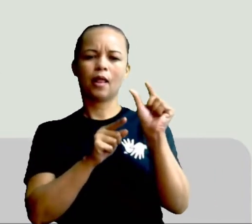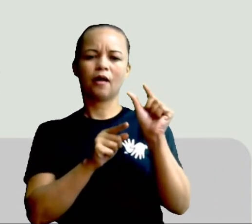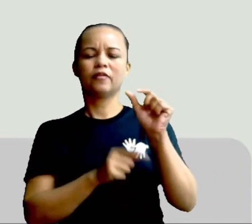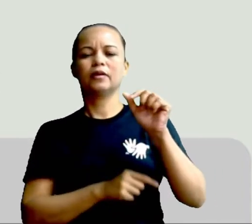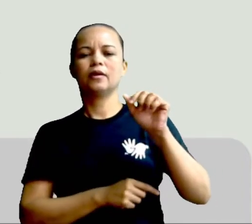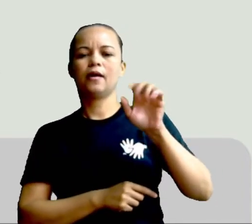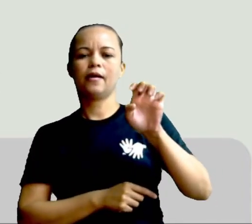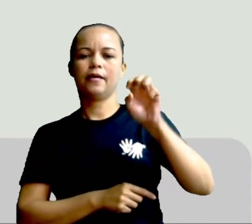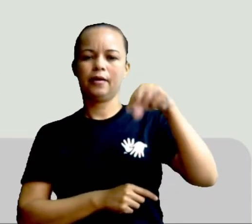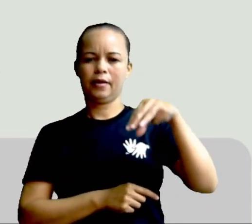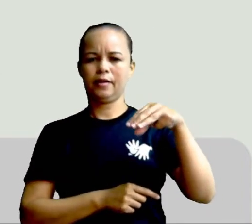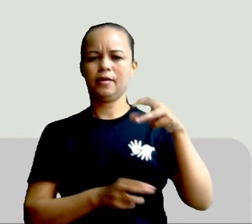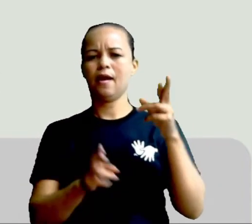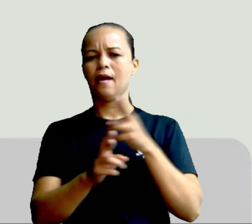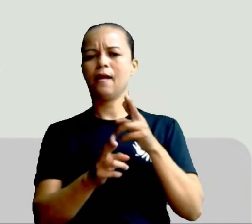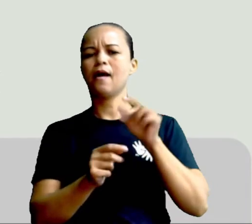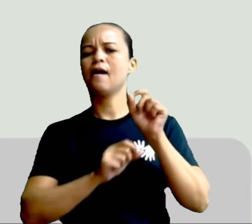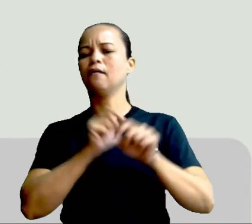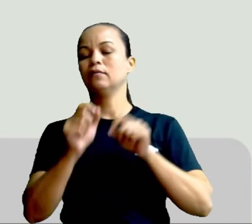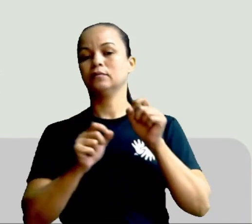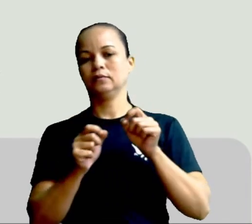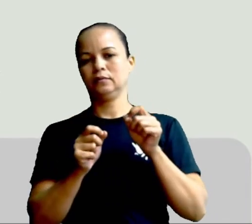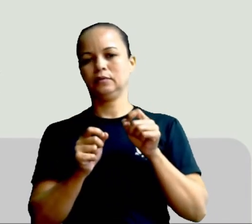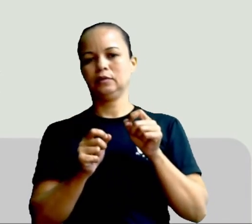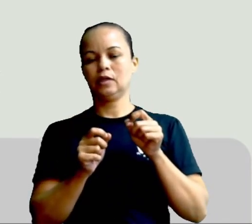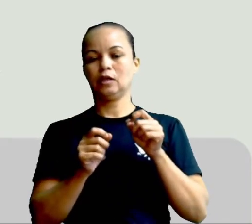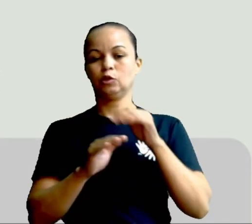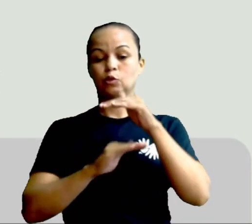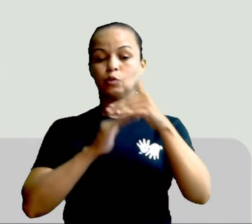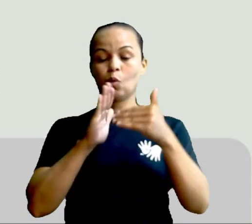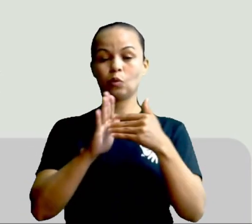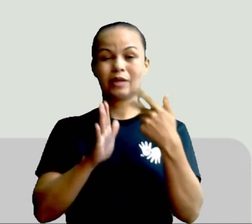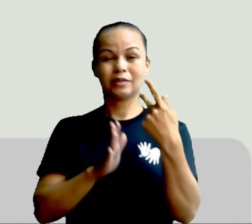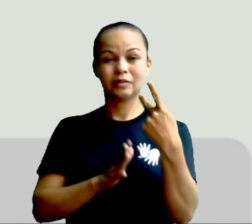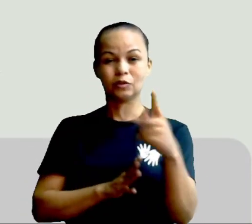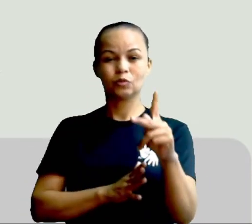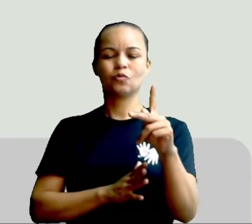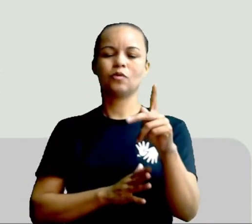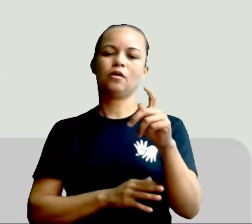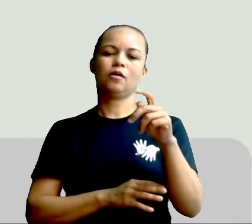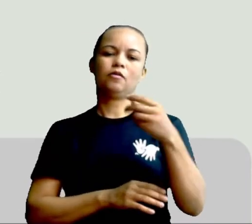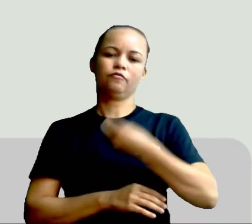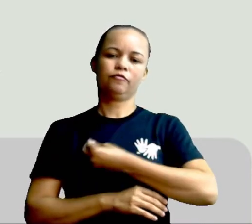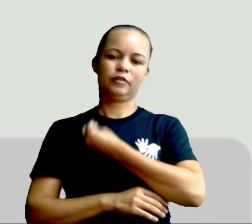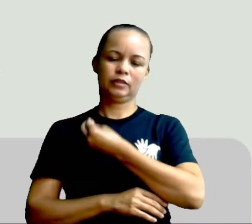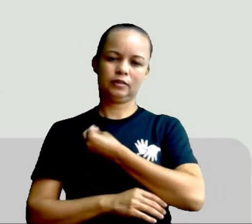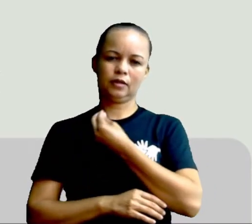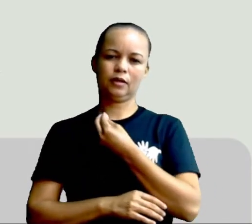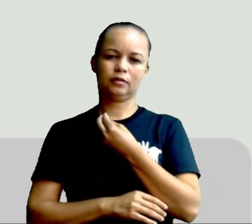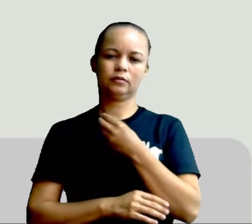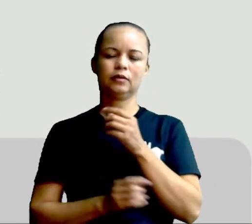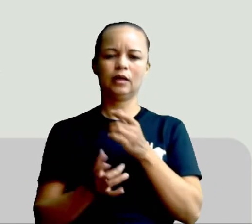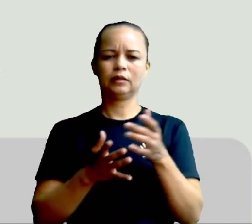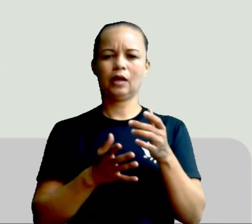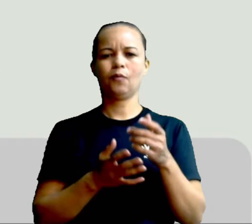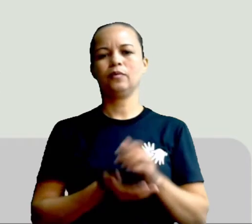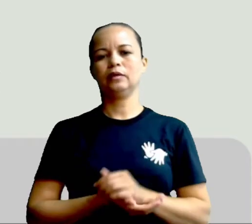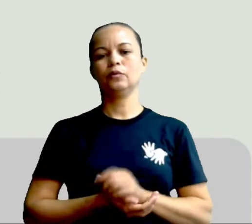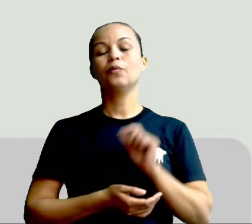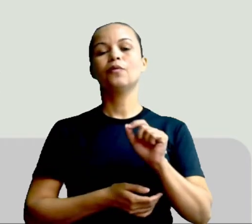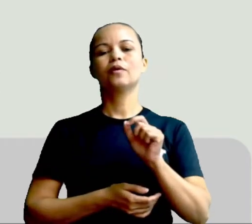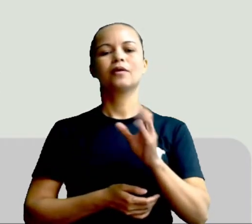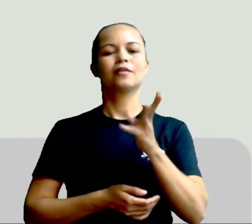está indicando aí uma relação de quê? Em toda a sua vida, de